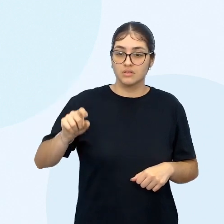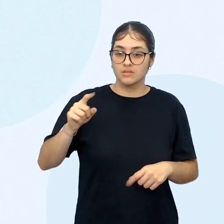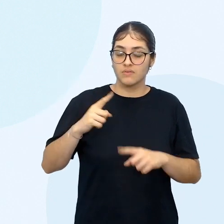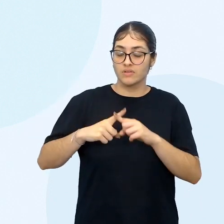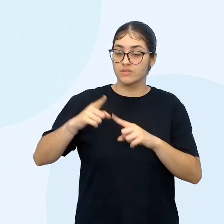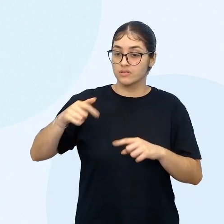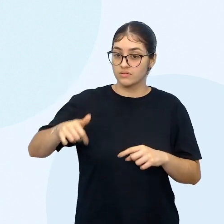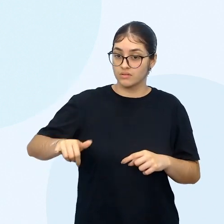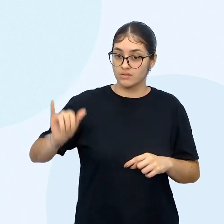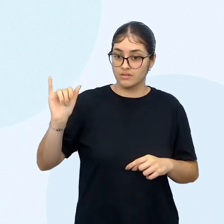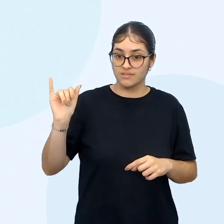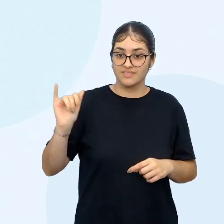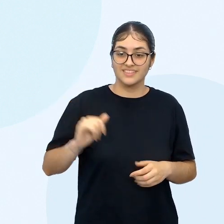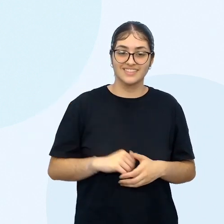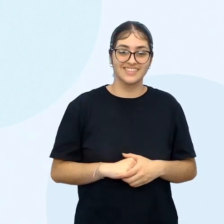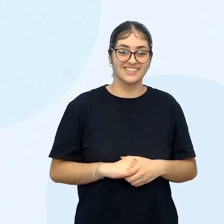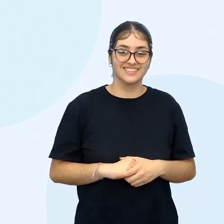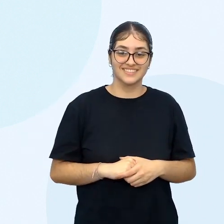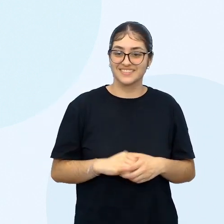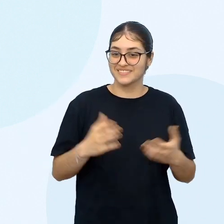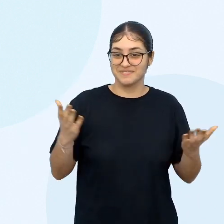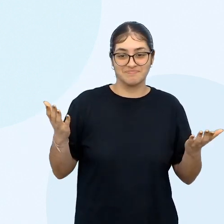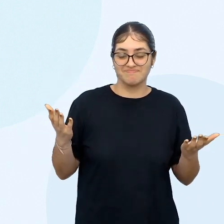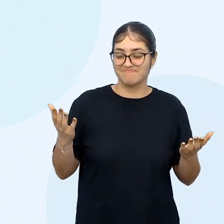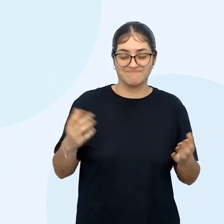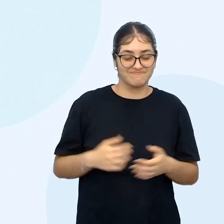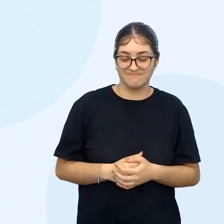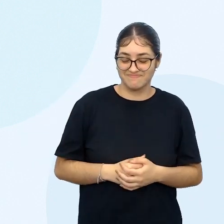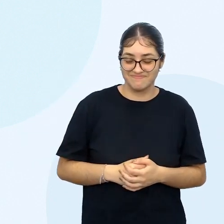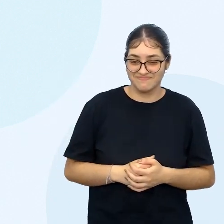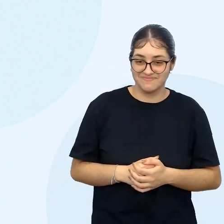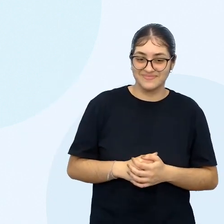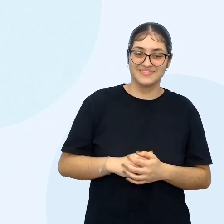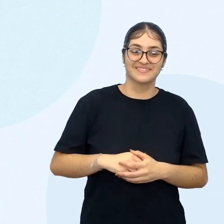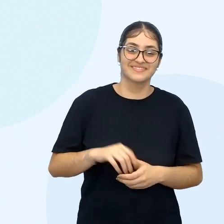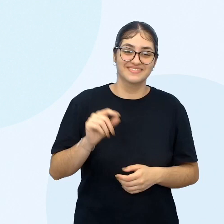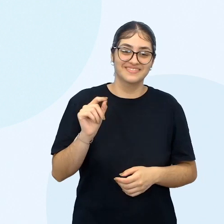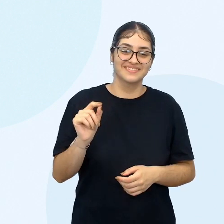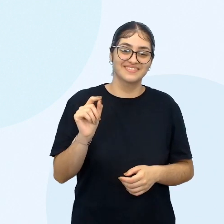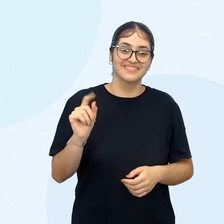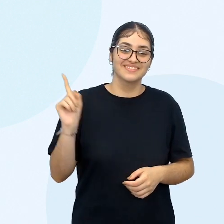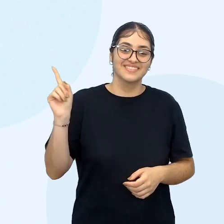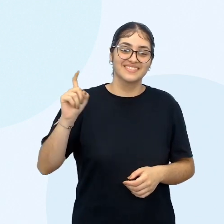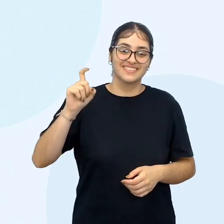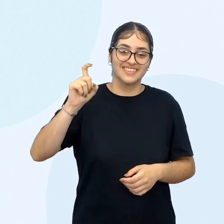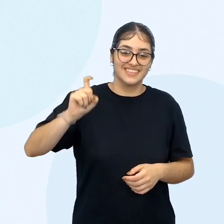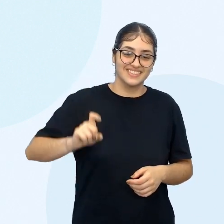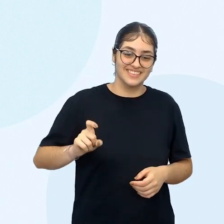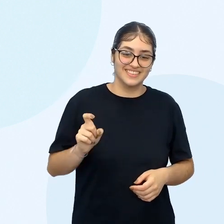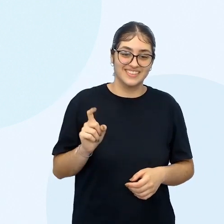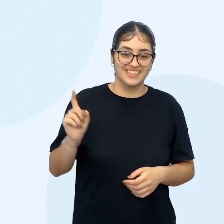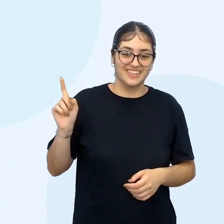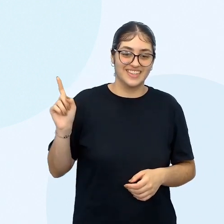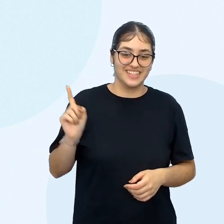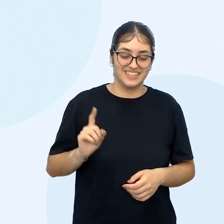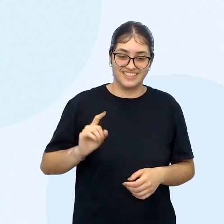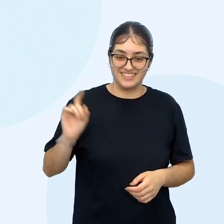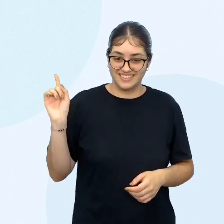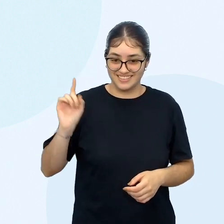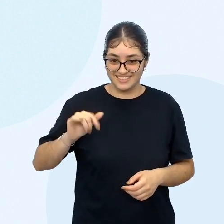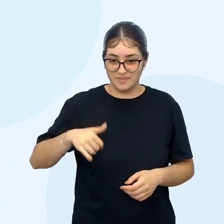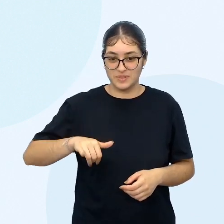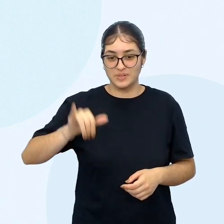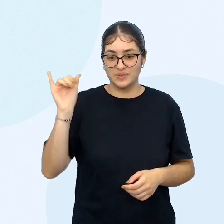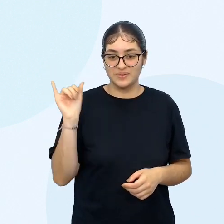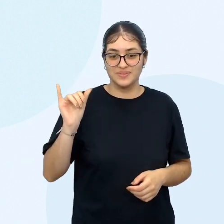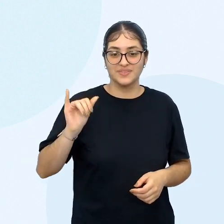a Caroline? Não. Caroline, quase te atropelei, né? Desculpa. E além disso, você faça a somatória do x, somatória do y, somatória do x